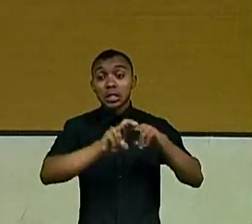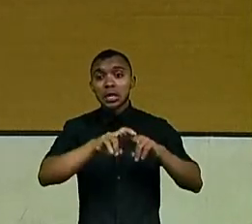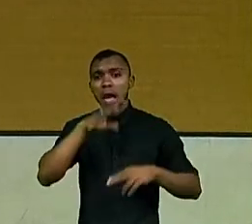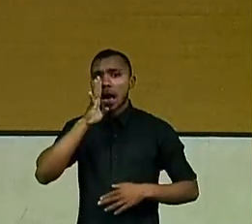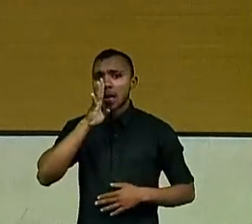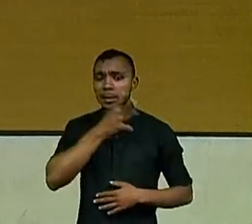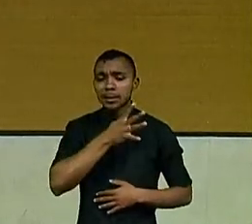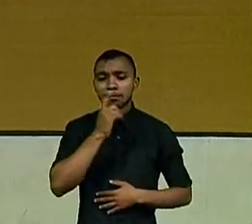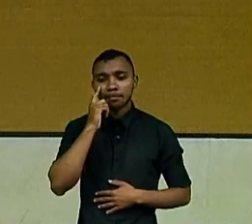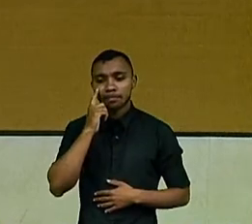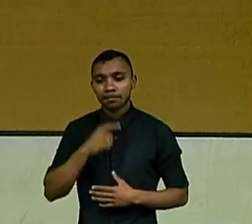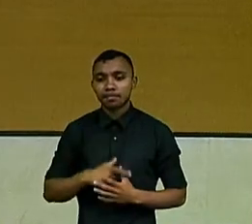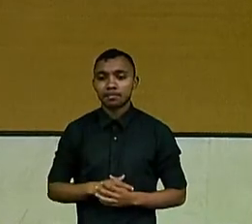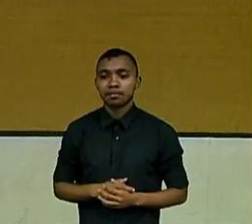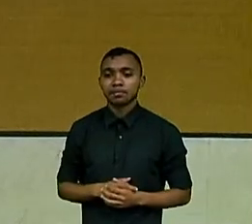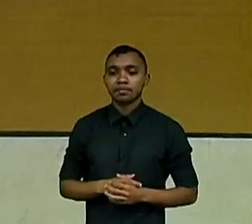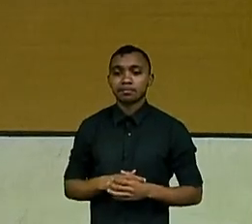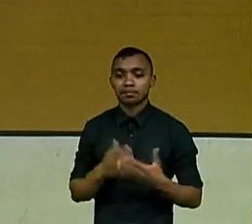Senhora